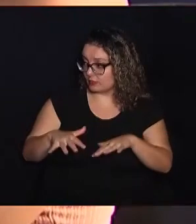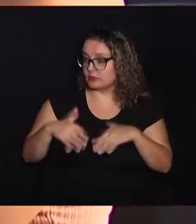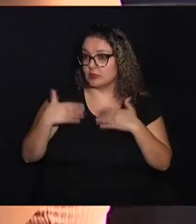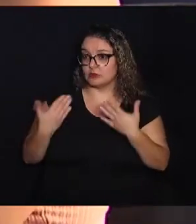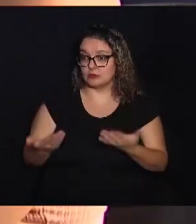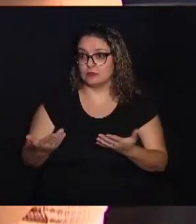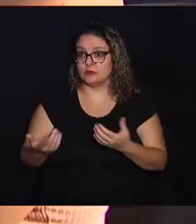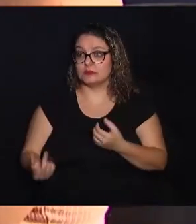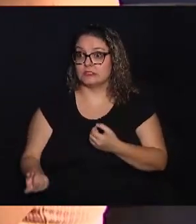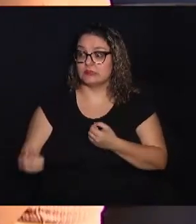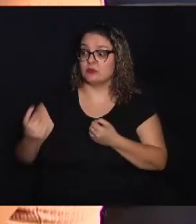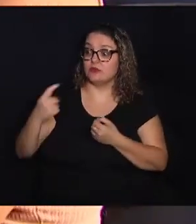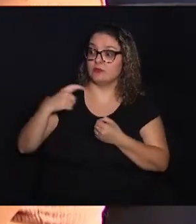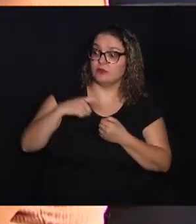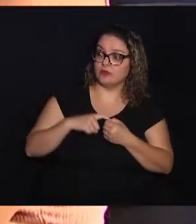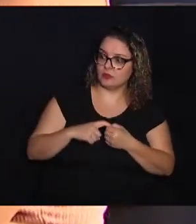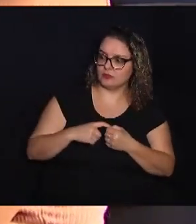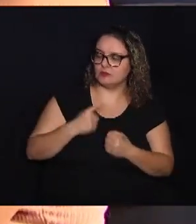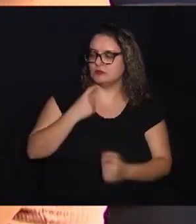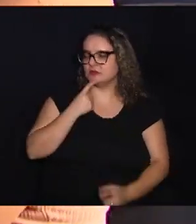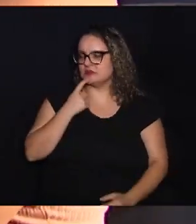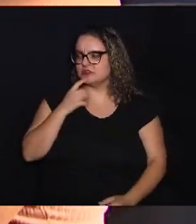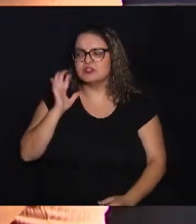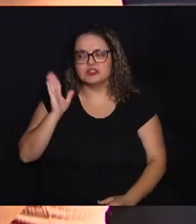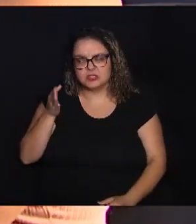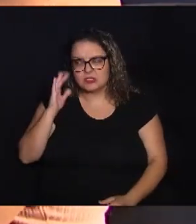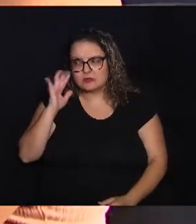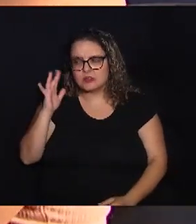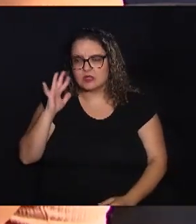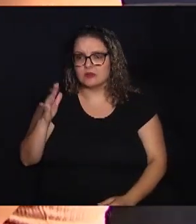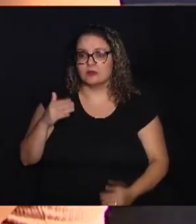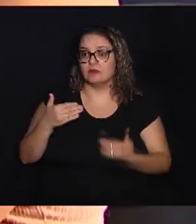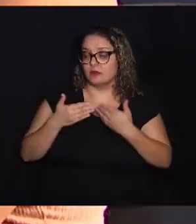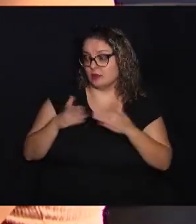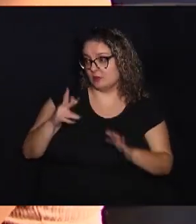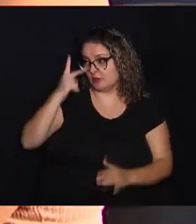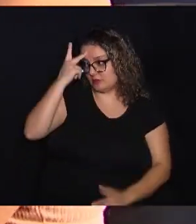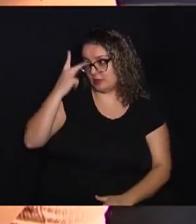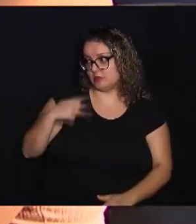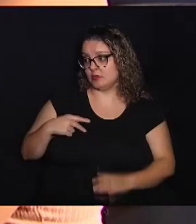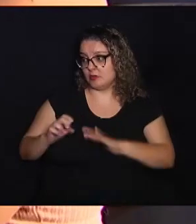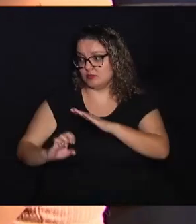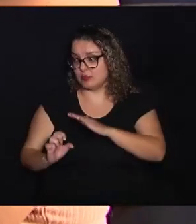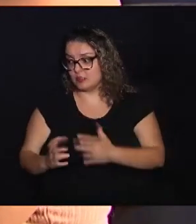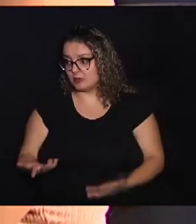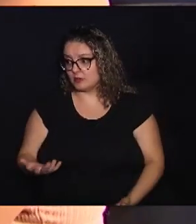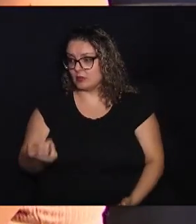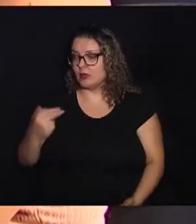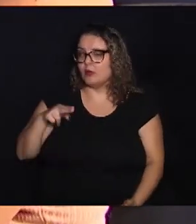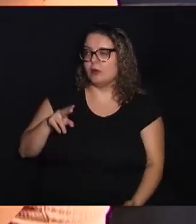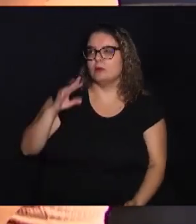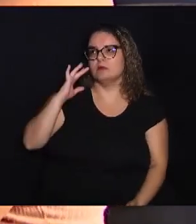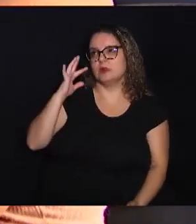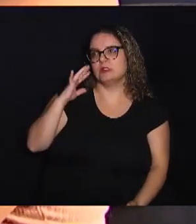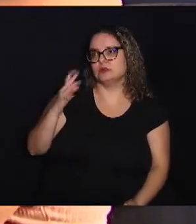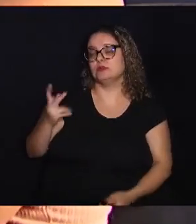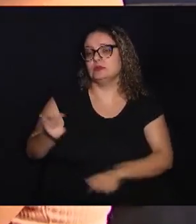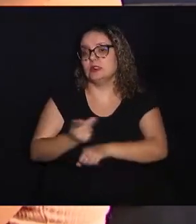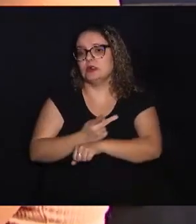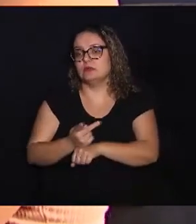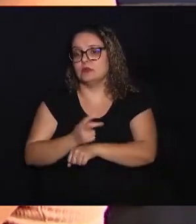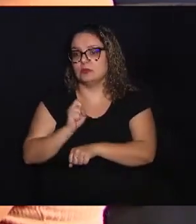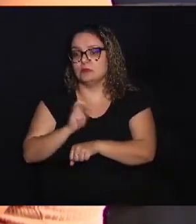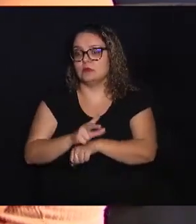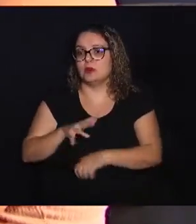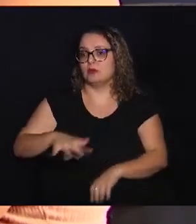você volta para Campinas, você já imaginou, vou abrir o meu próprio negócio? Você ainda pensou em buscar uma vaga